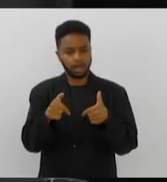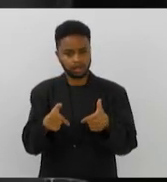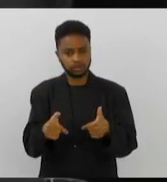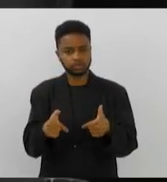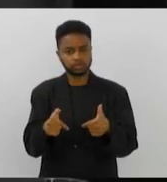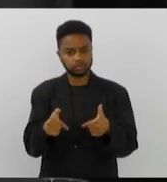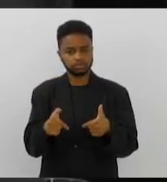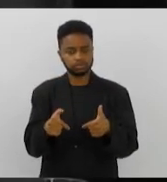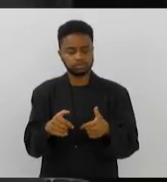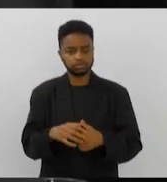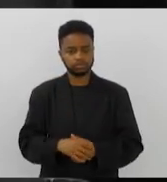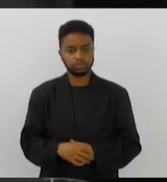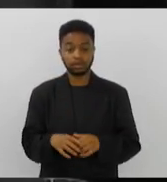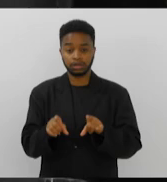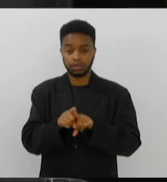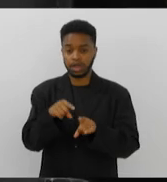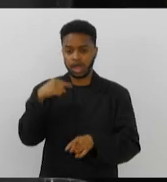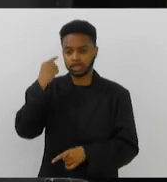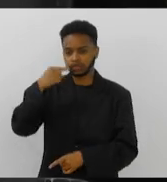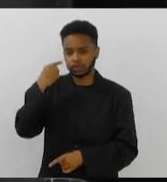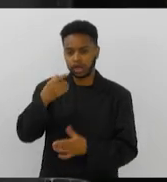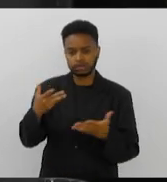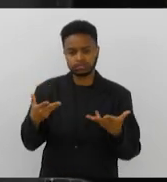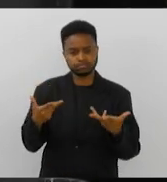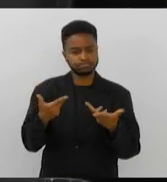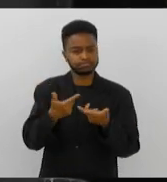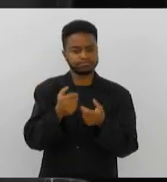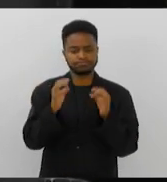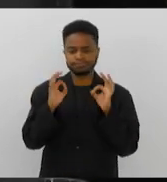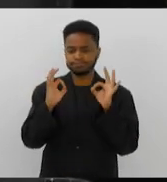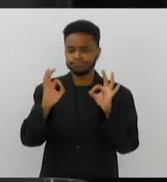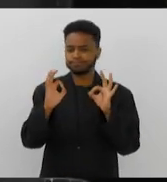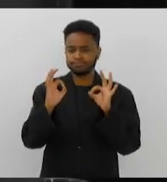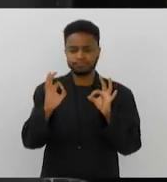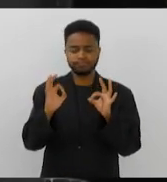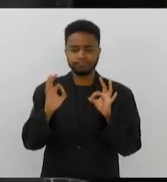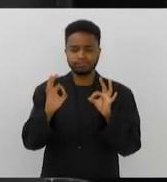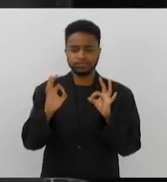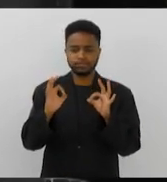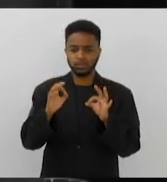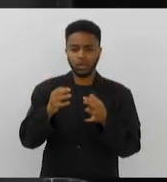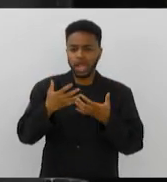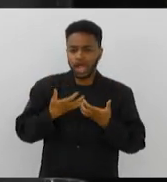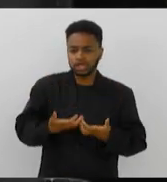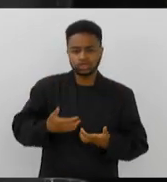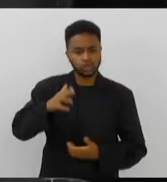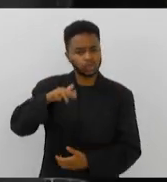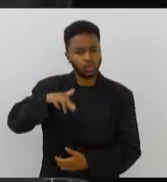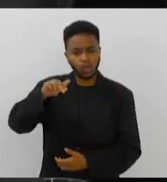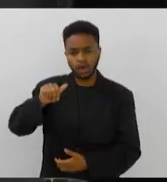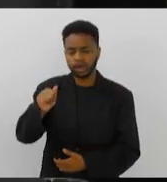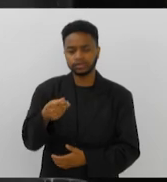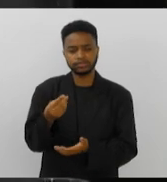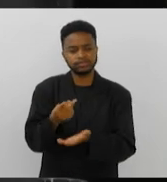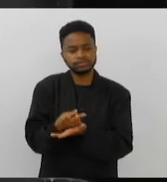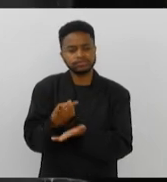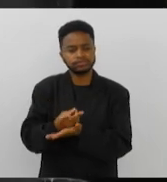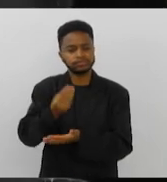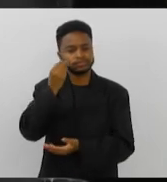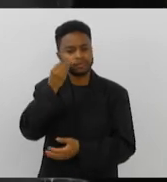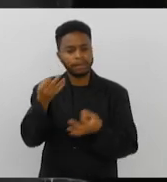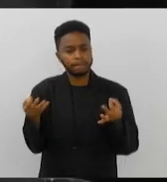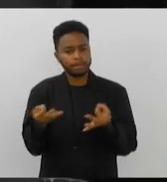correta um advogado extraordinário um incansável em busca da perfeição